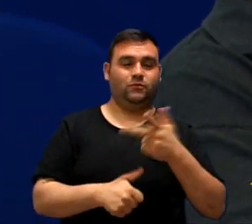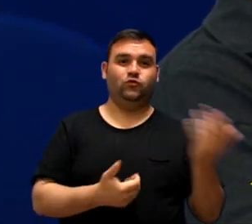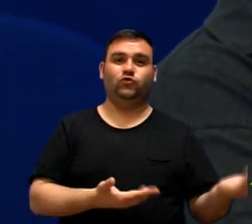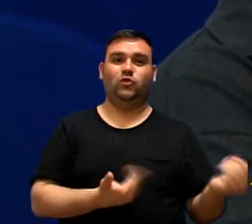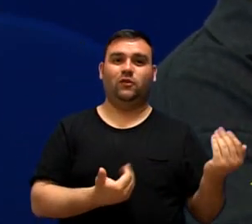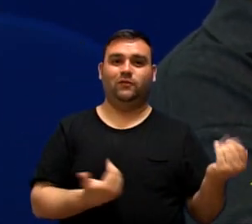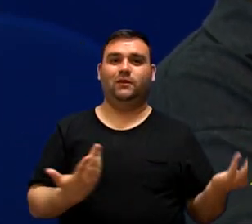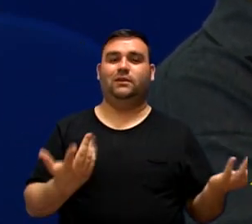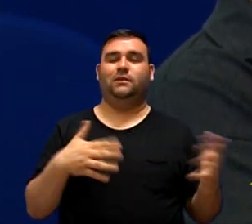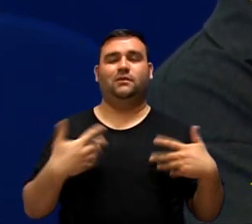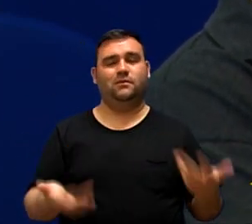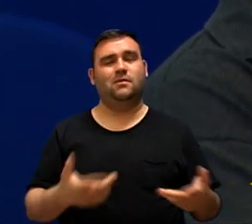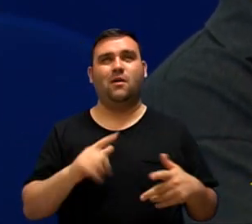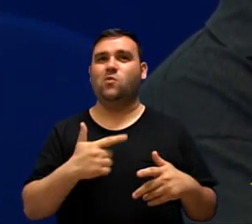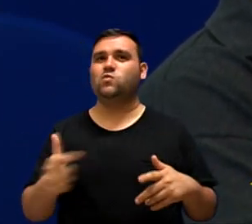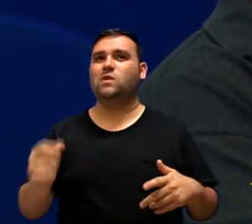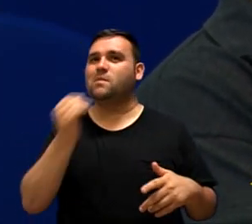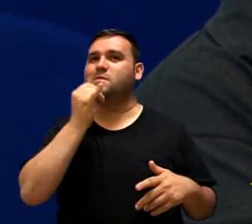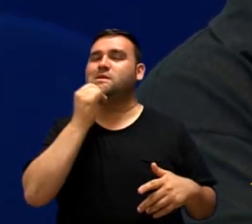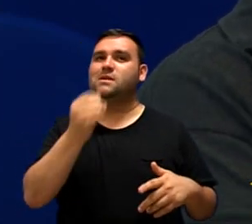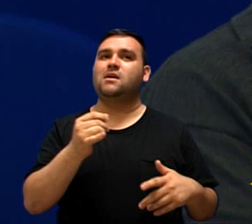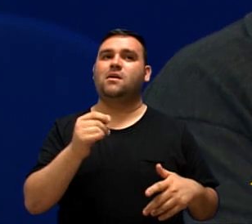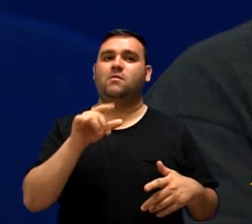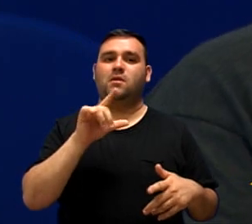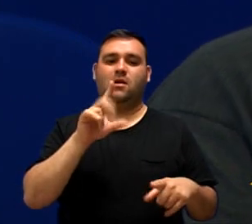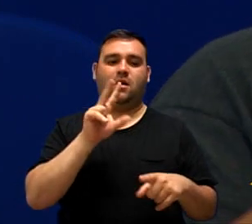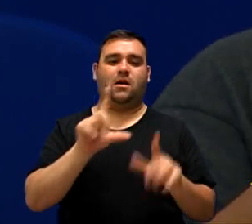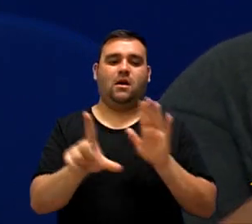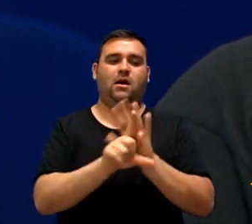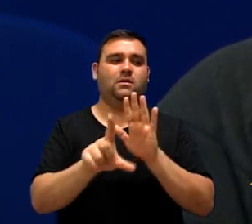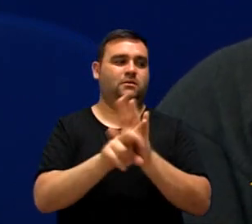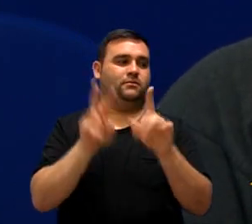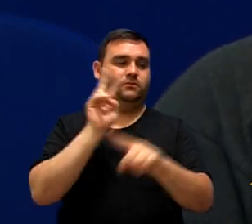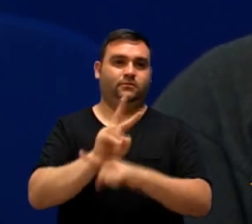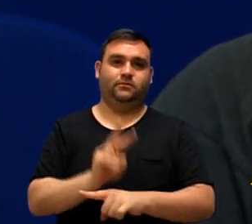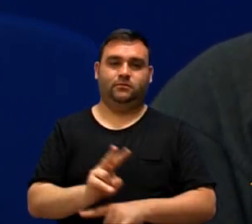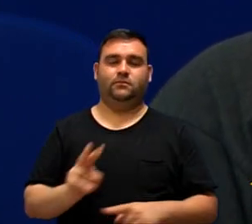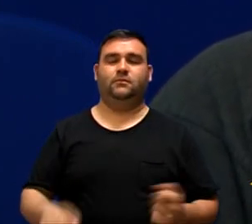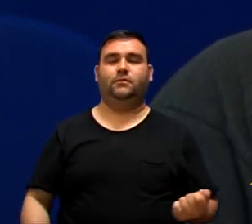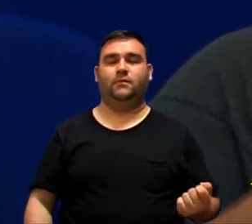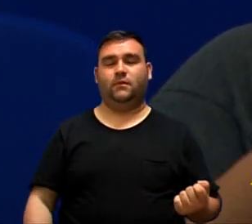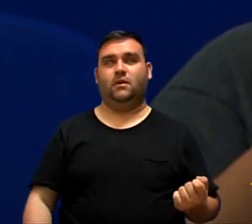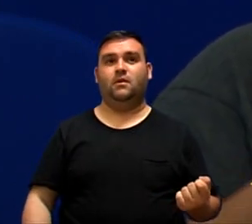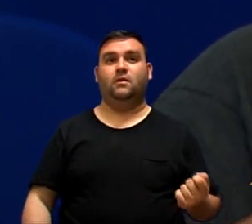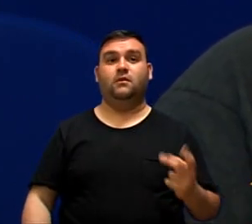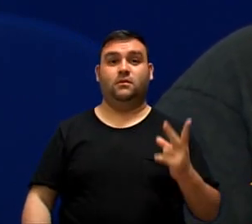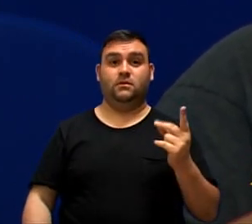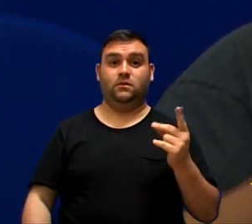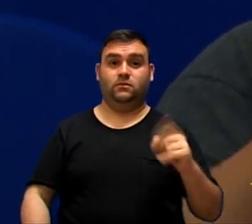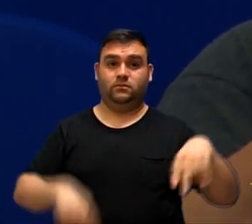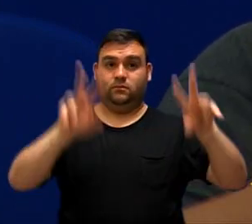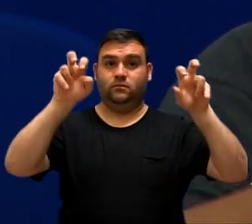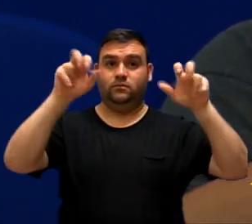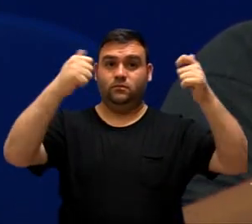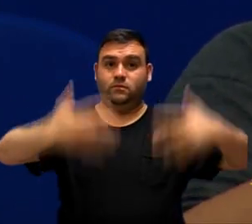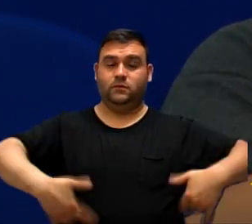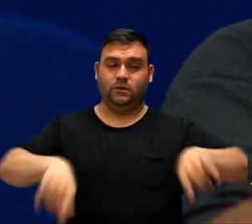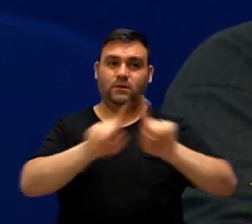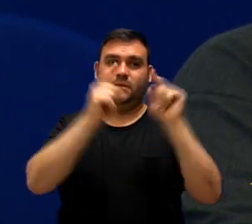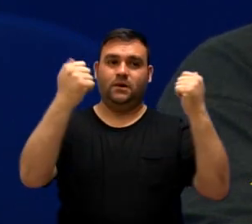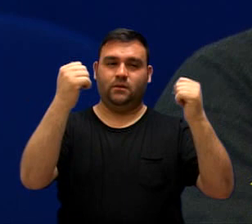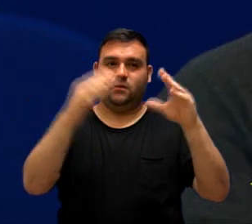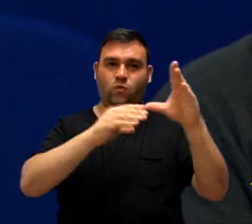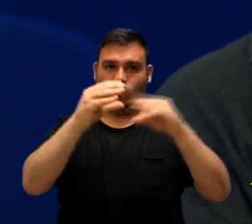Portanto, não haveria aumento na lei de responsabilidade fiscal. Segundo ponto, é ainda em relação